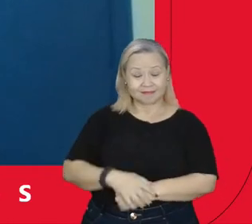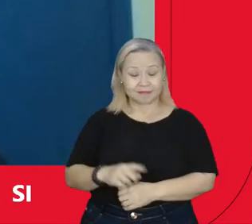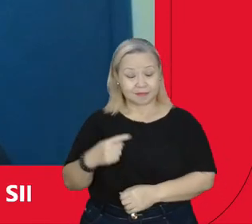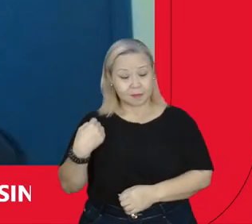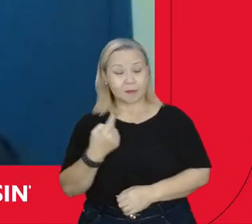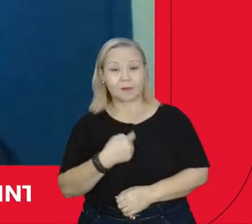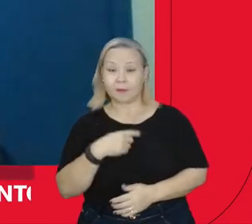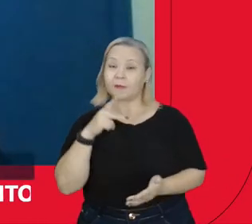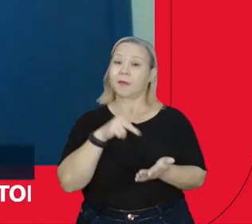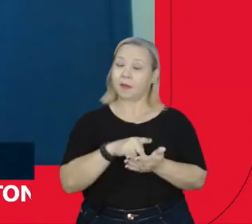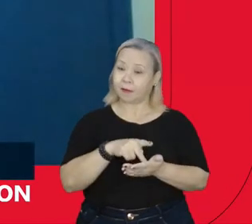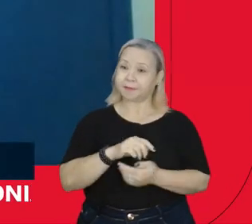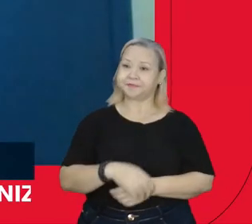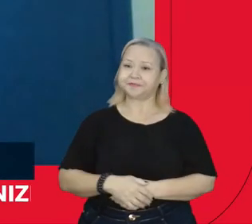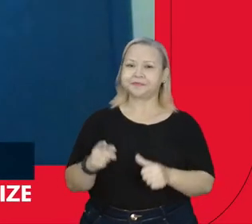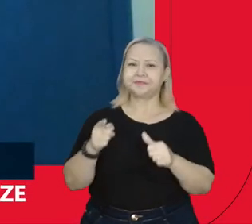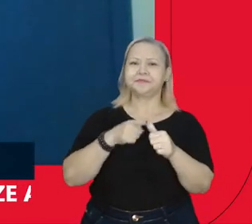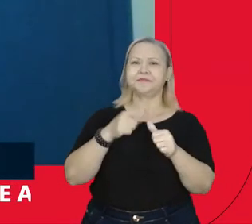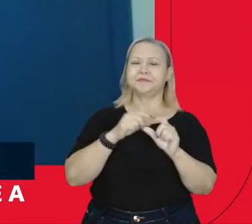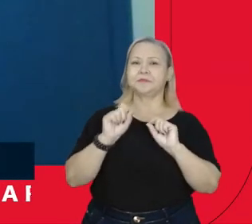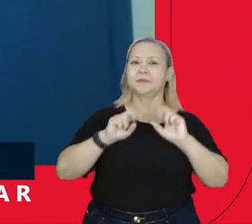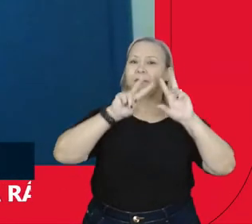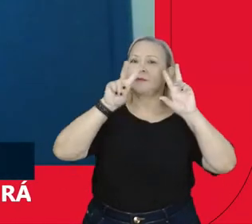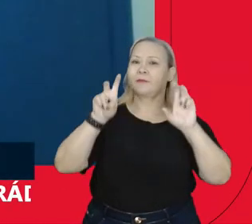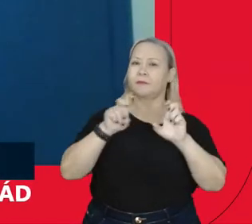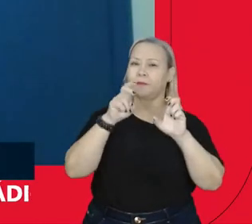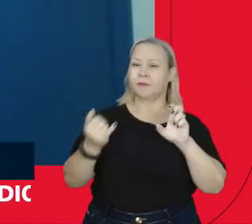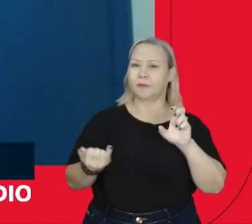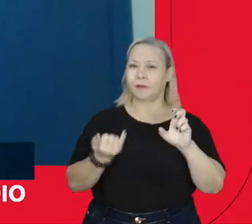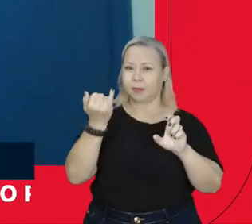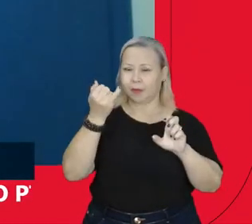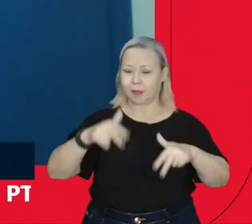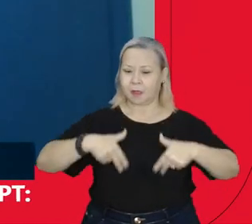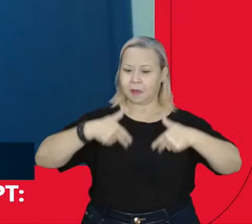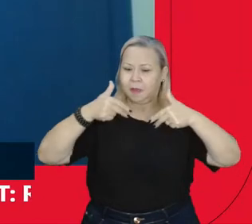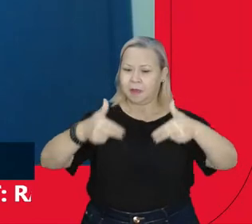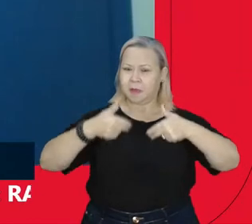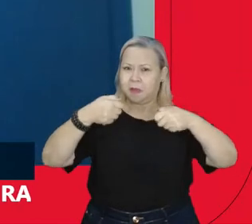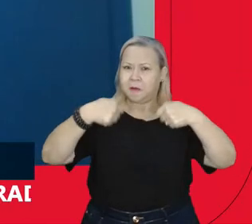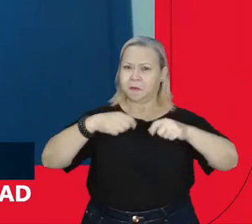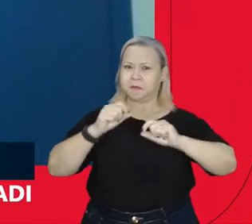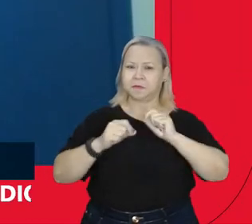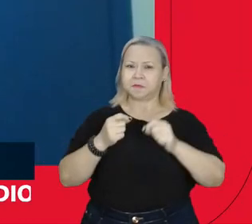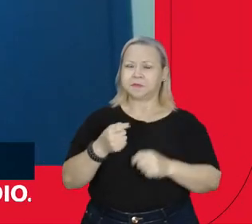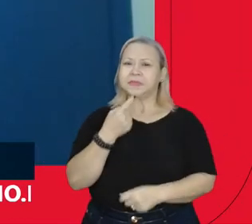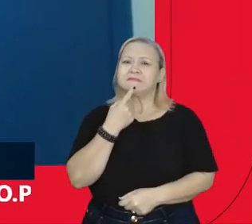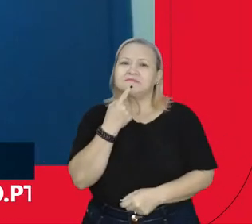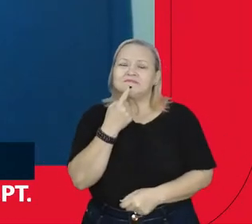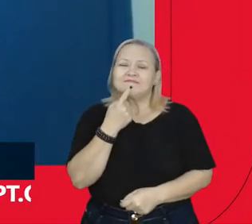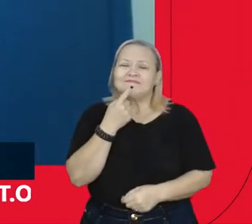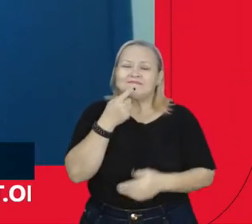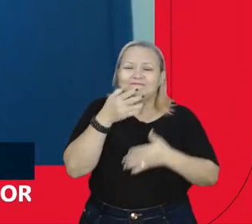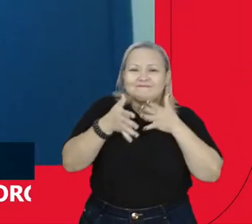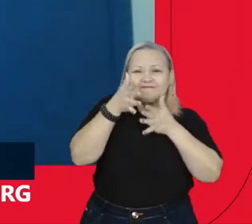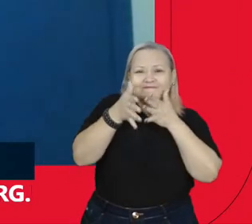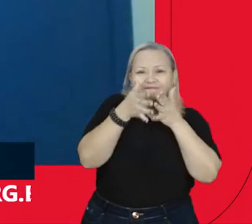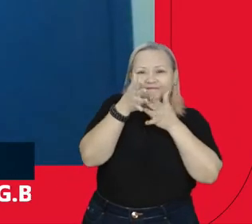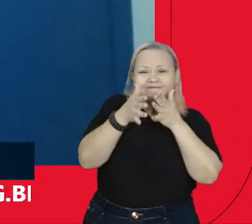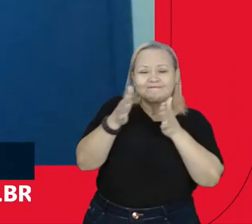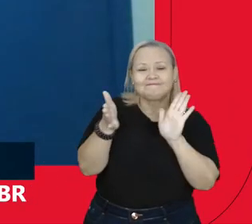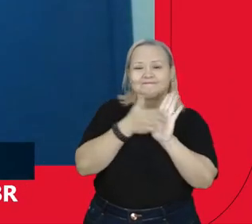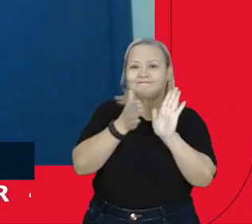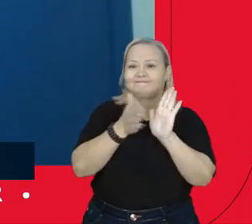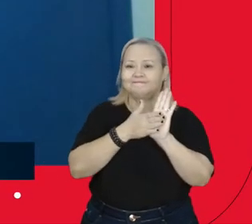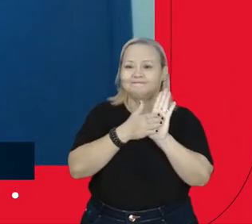Então, acho que a primeira grande questão, a militância tem que estar na ponta da língua com as nossas